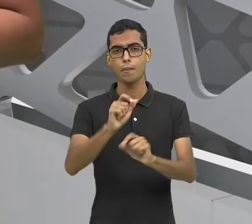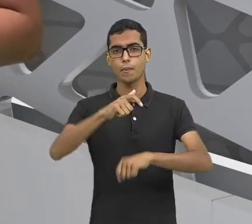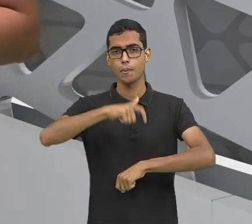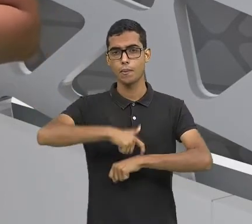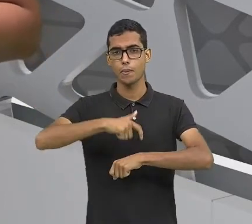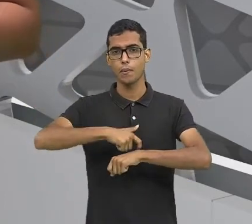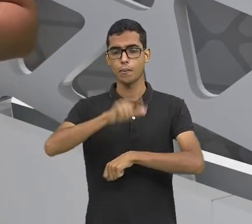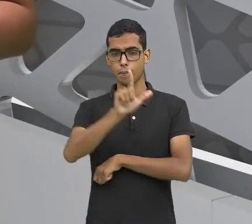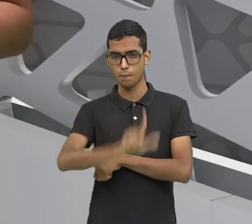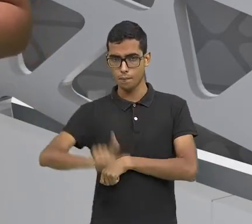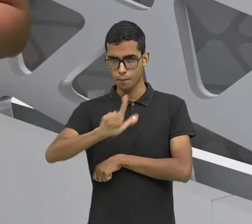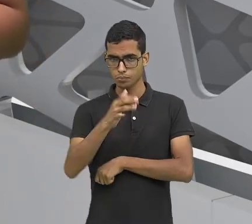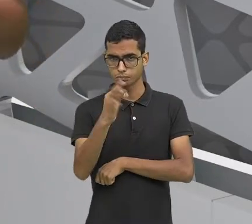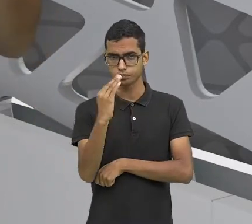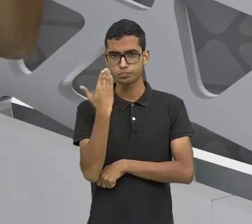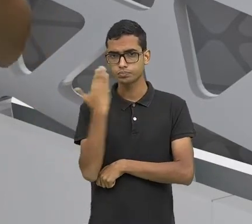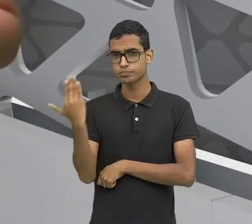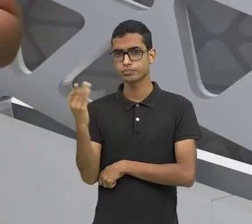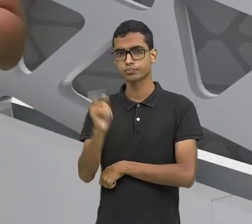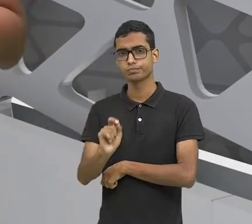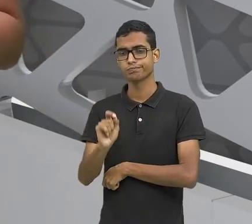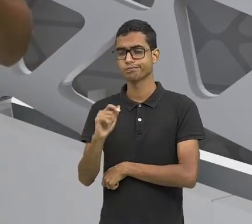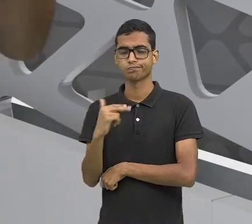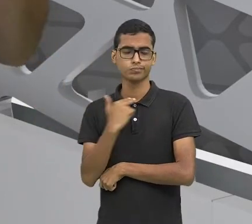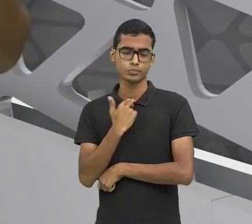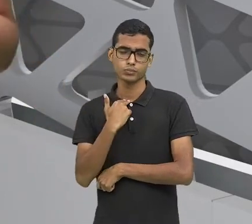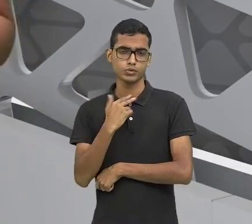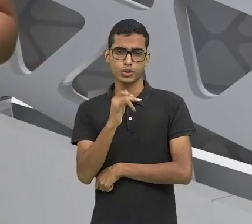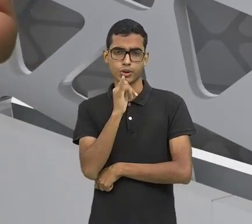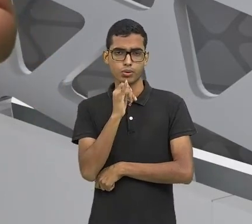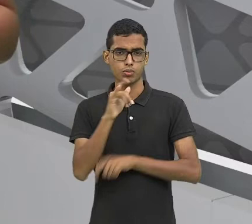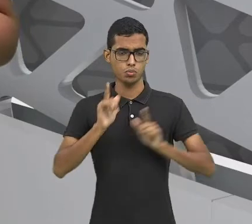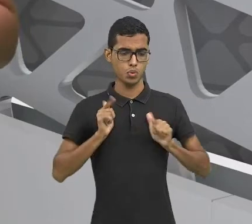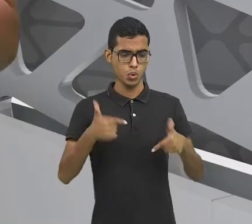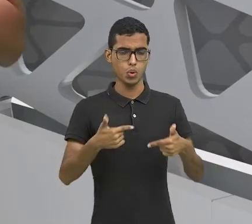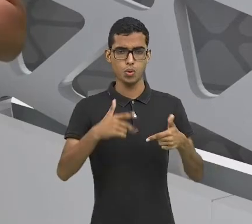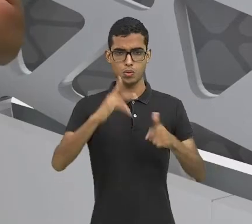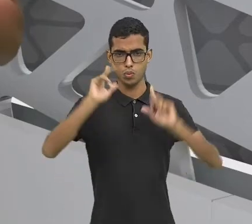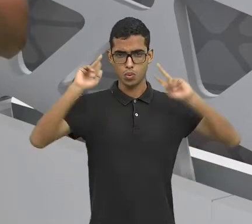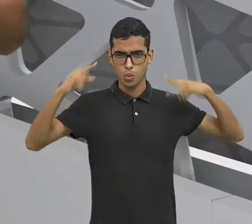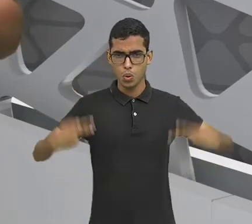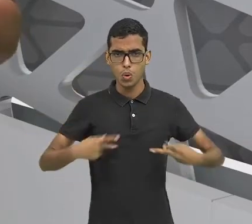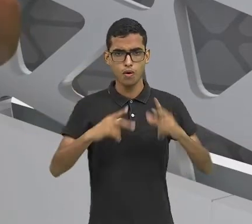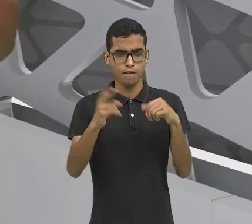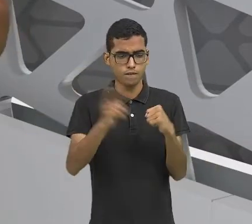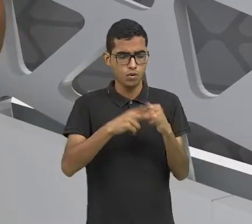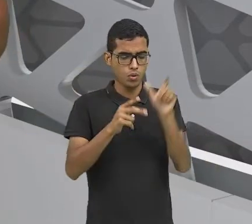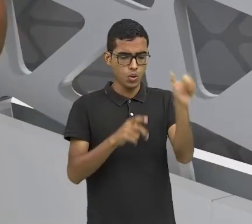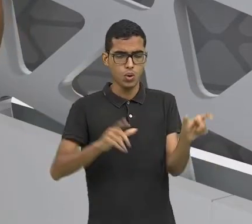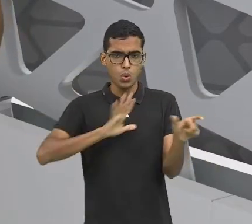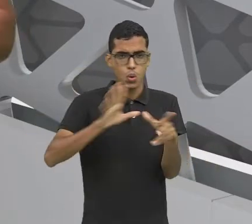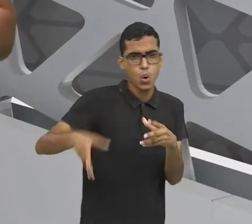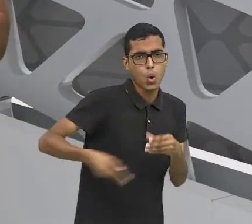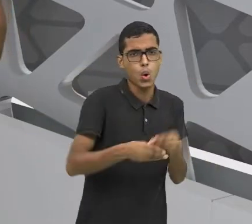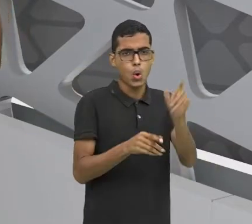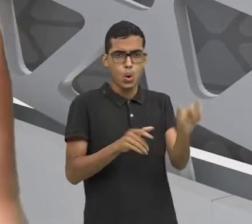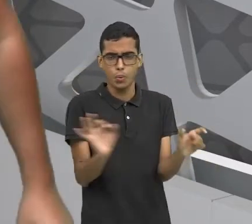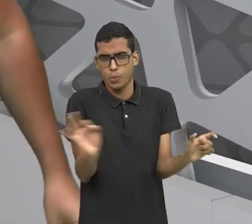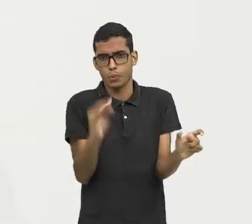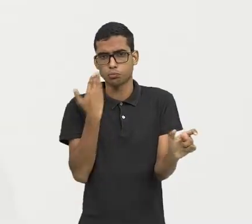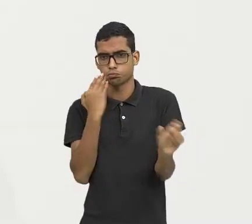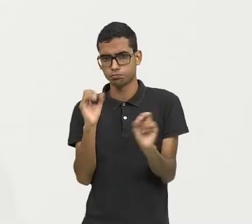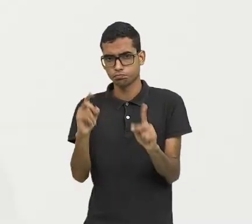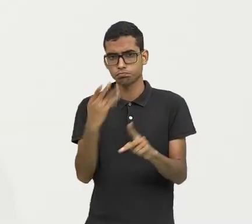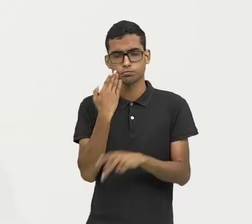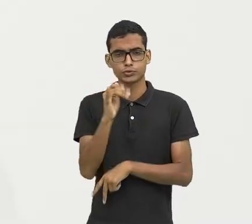sentido literal. E no sentido literal, a gente não pode atribuir as ações destes verbos a nenhum ser, ok? Então, observem os